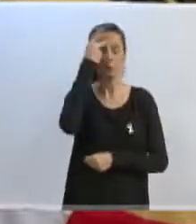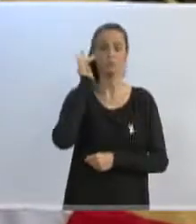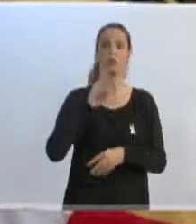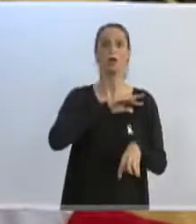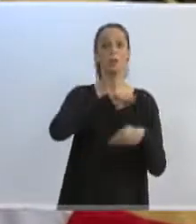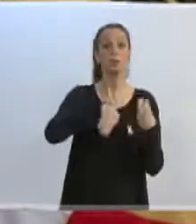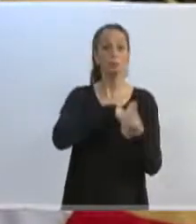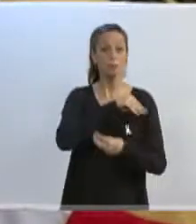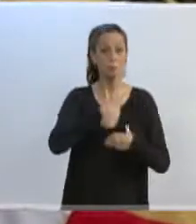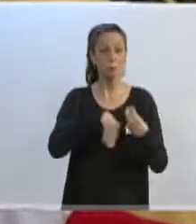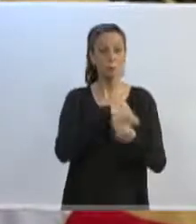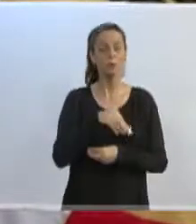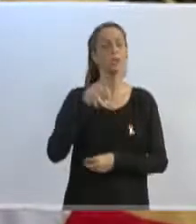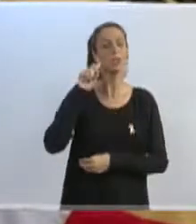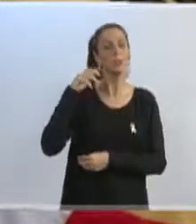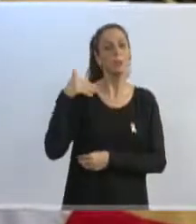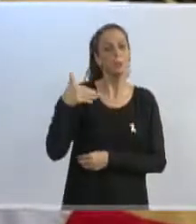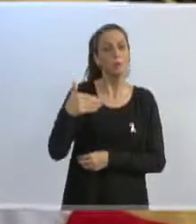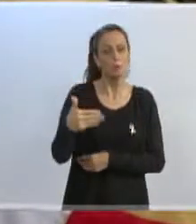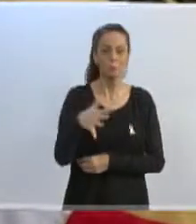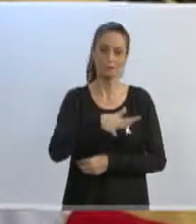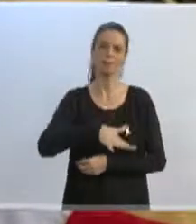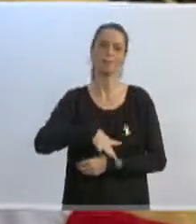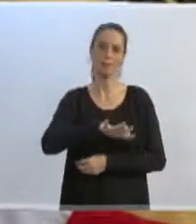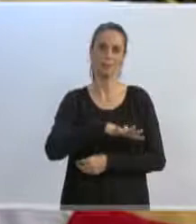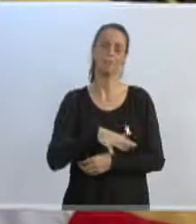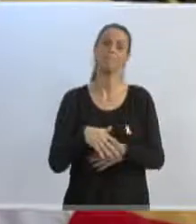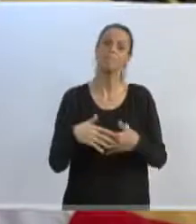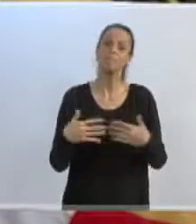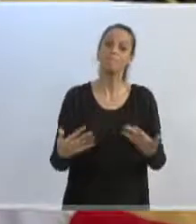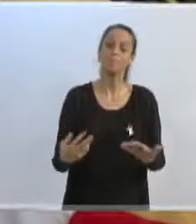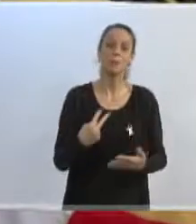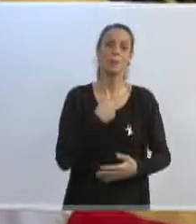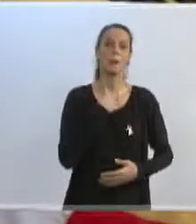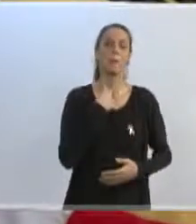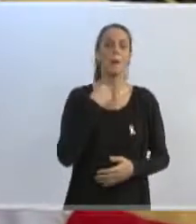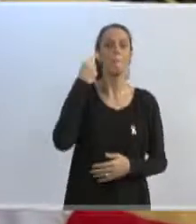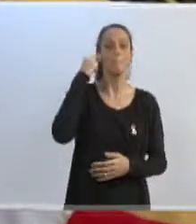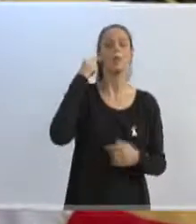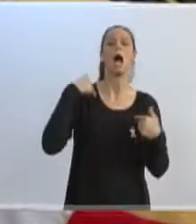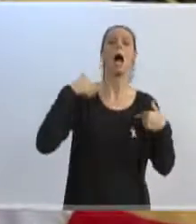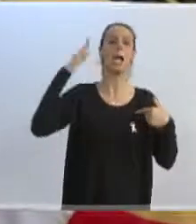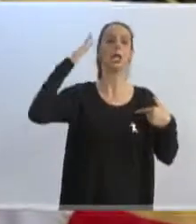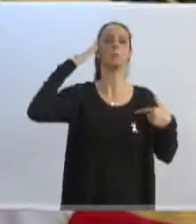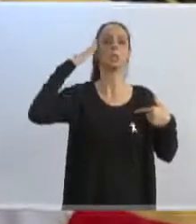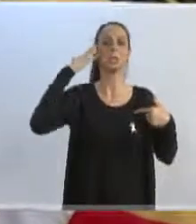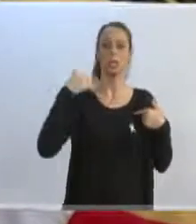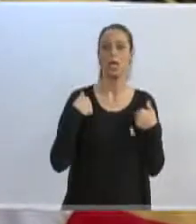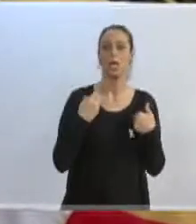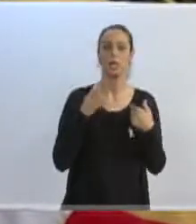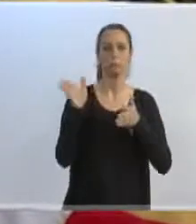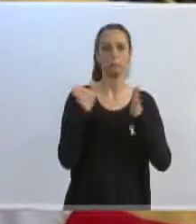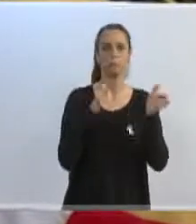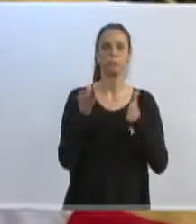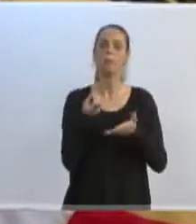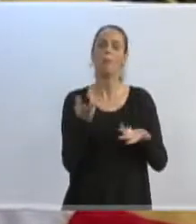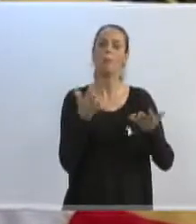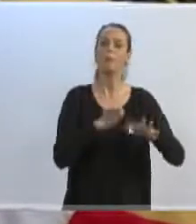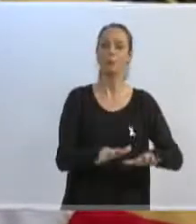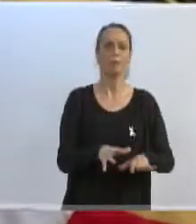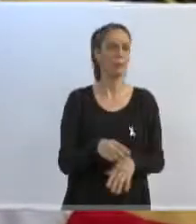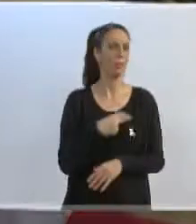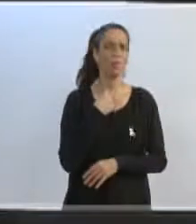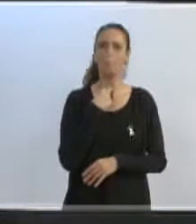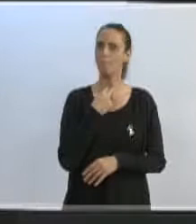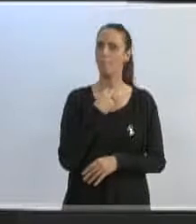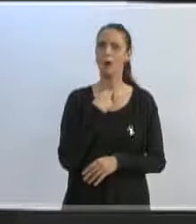envolvidas diretamente no dia a dia. Então, nós não podemos ter vaidade. A questão da acessibilidade e da inclusão, ela não pode